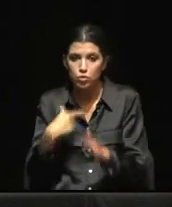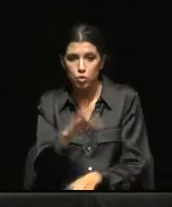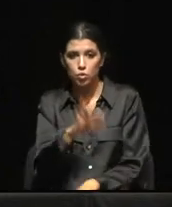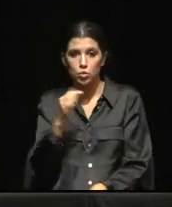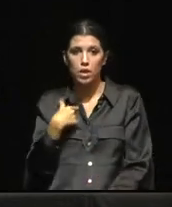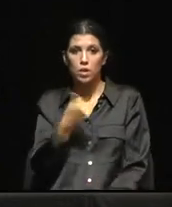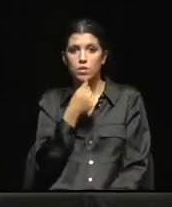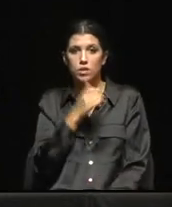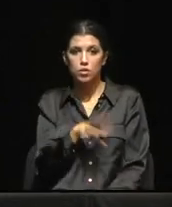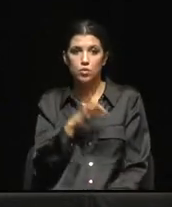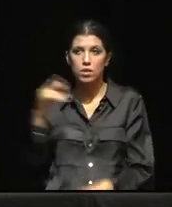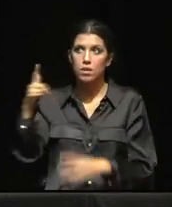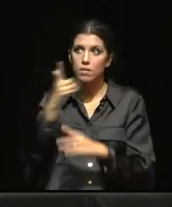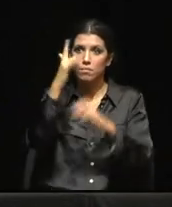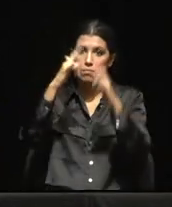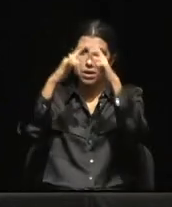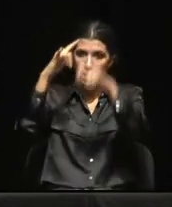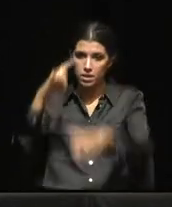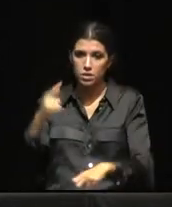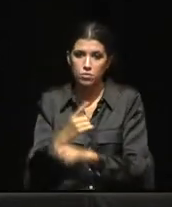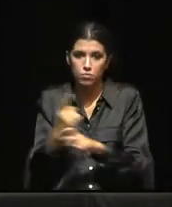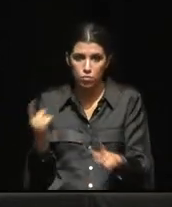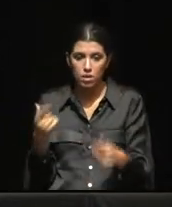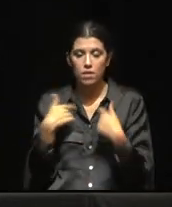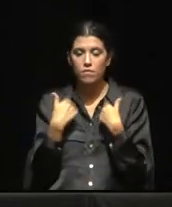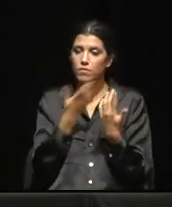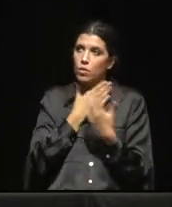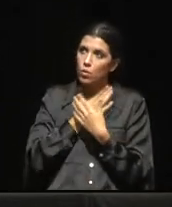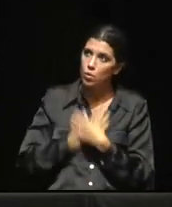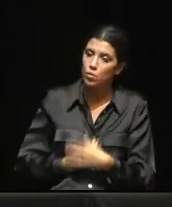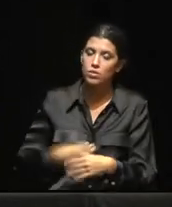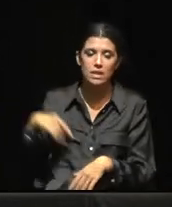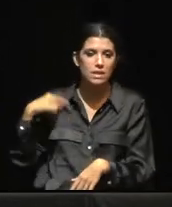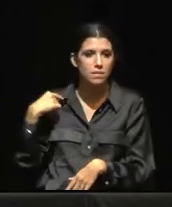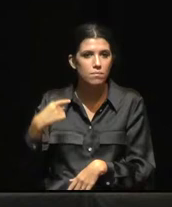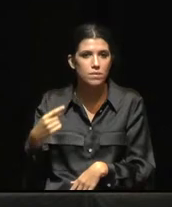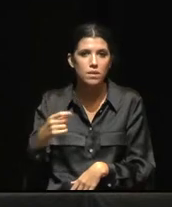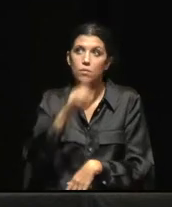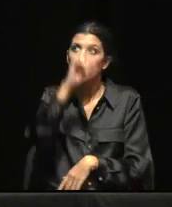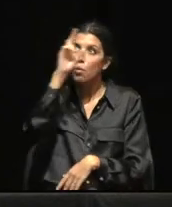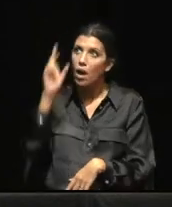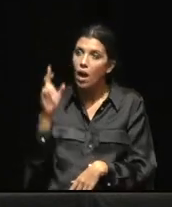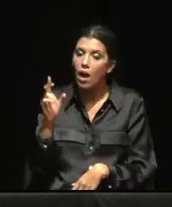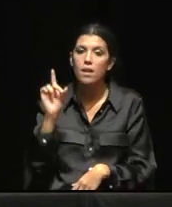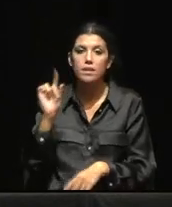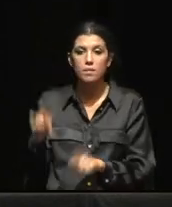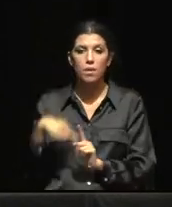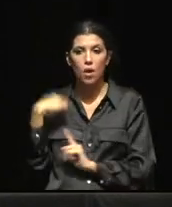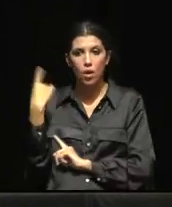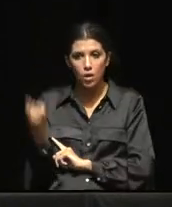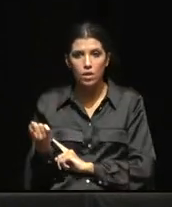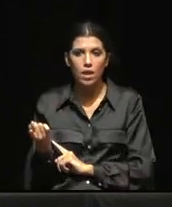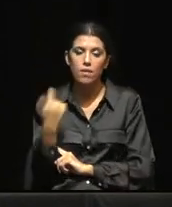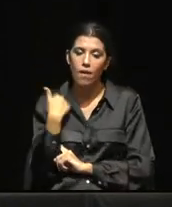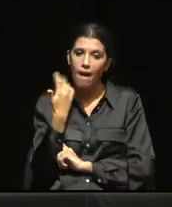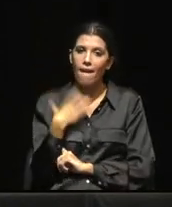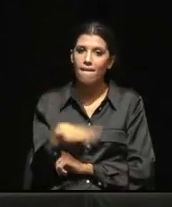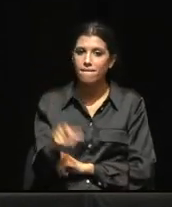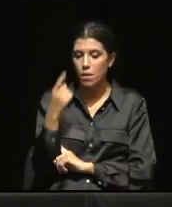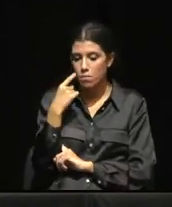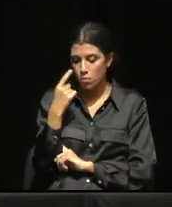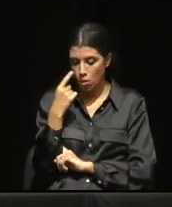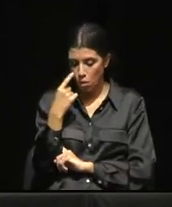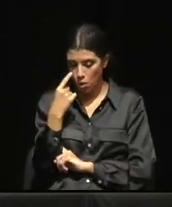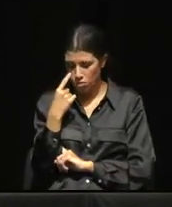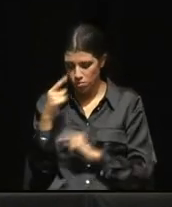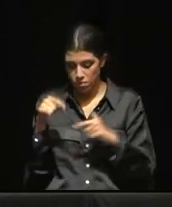eu escolhi os paraquedistas por um lado porque sempre me identifiquei imenso com o elemento ar e depois porque eu realmente queria provar a mim